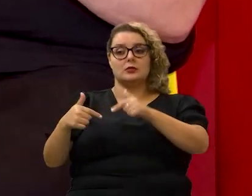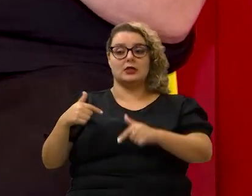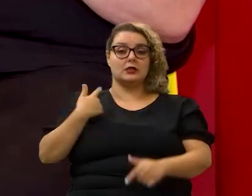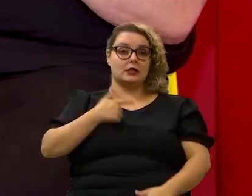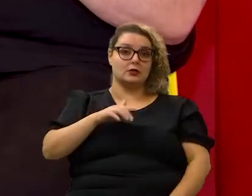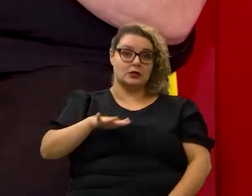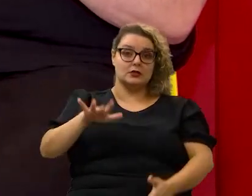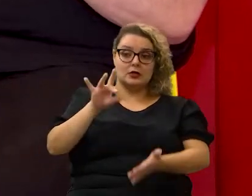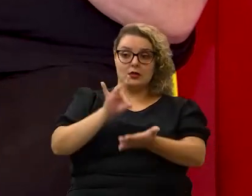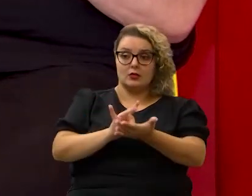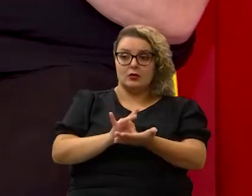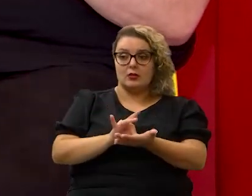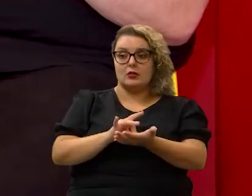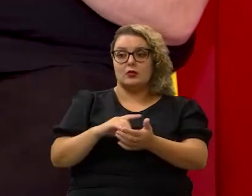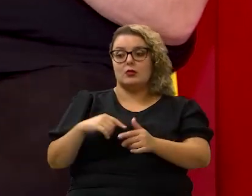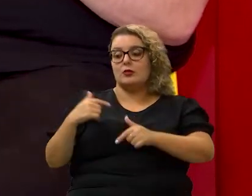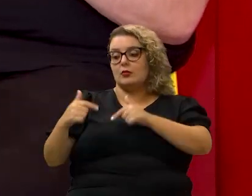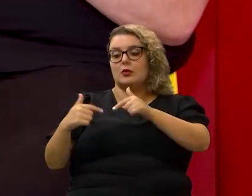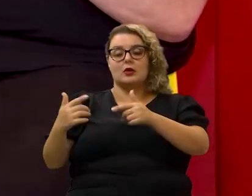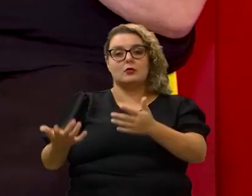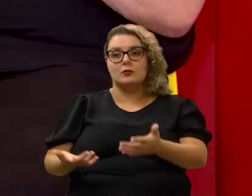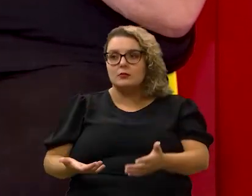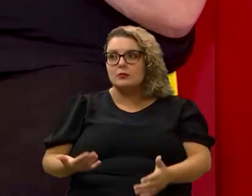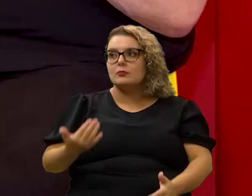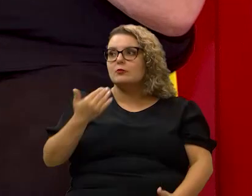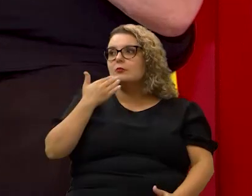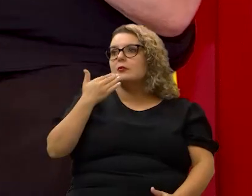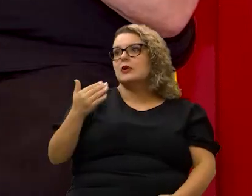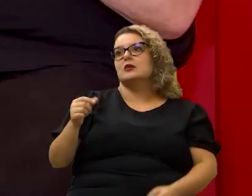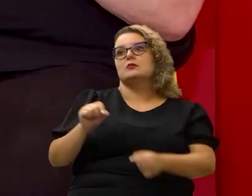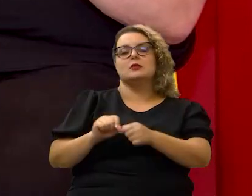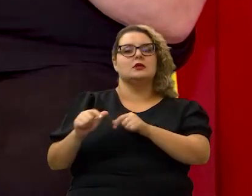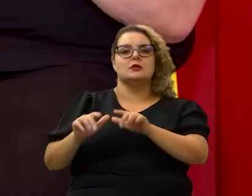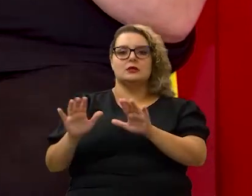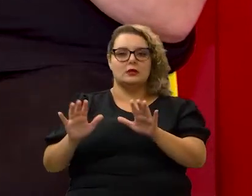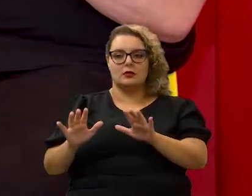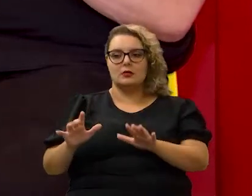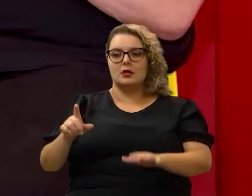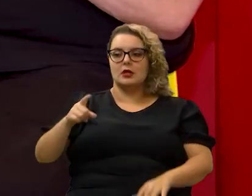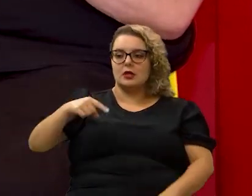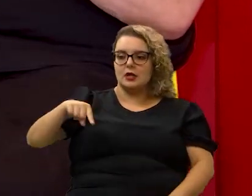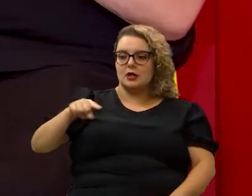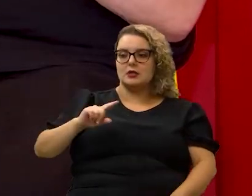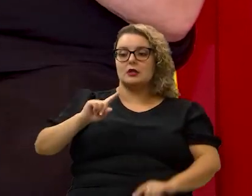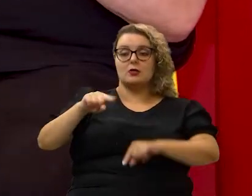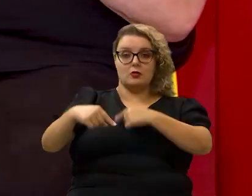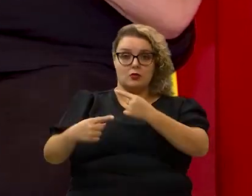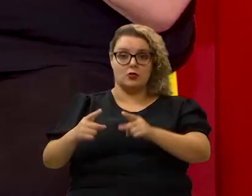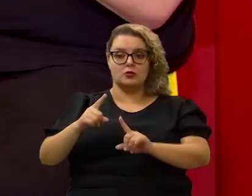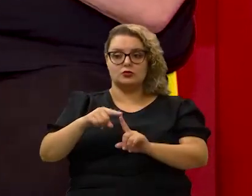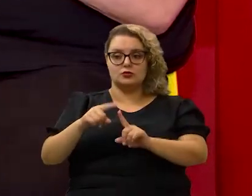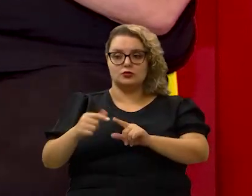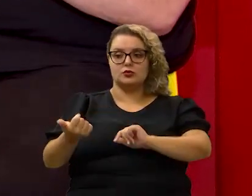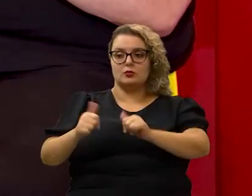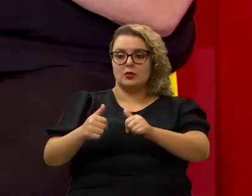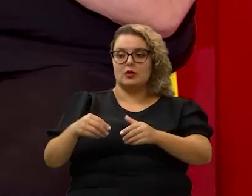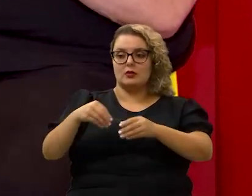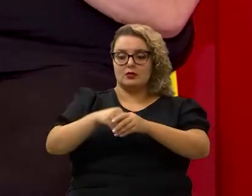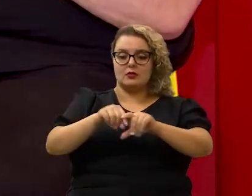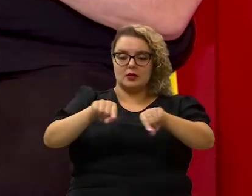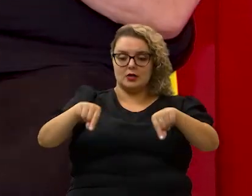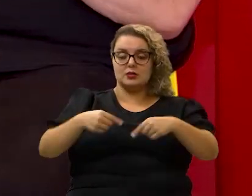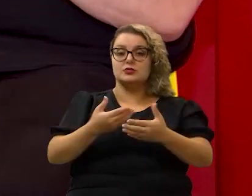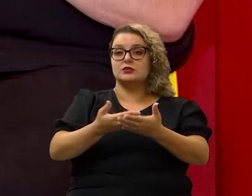menos na nossa realidade, muito com trabalhos, assim, pede para fazer trabalho, eles têm mais outros tipos de avaliação que fazem em